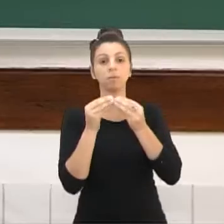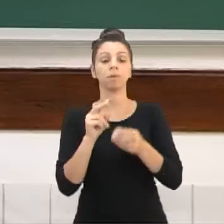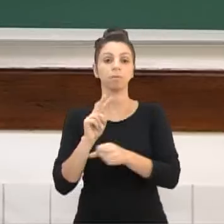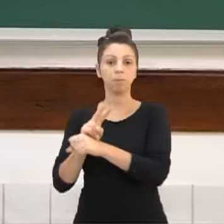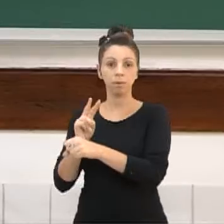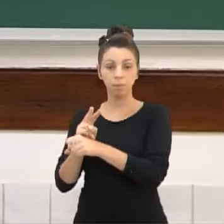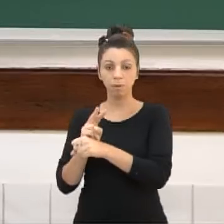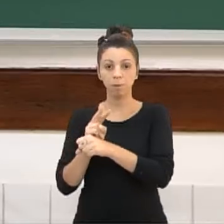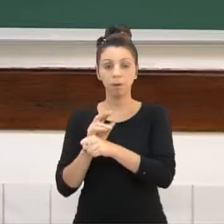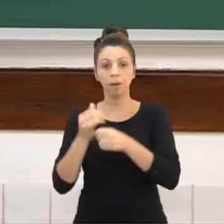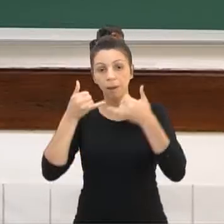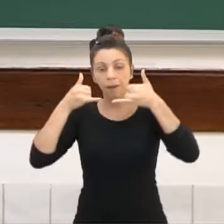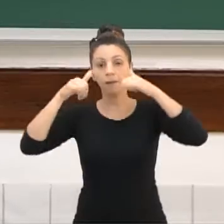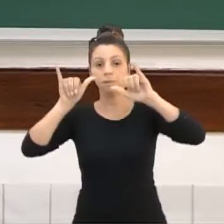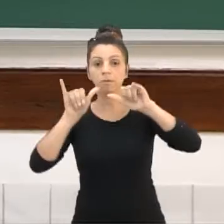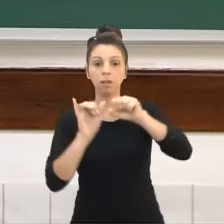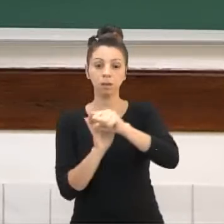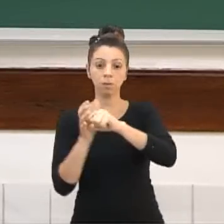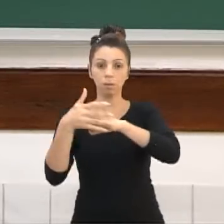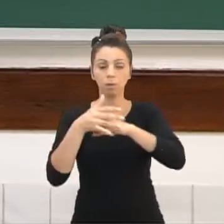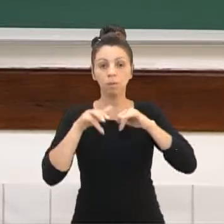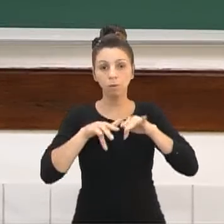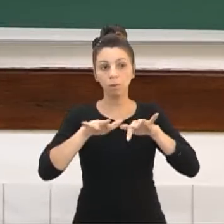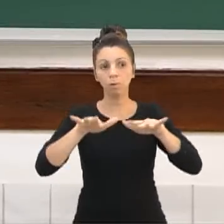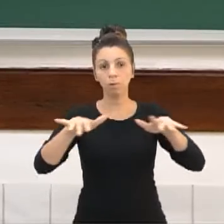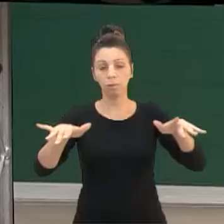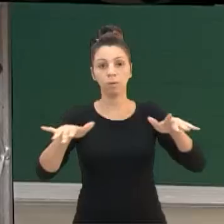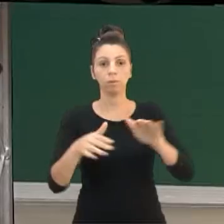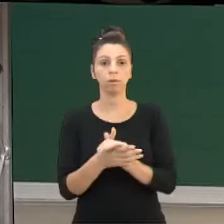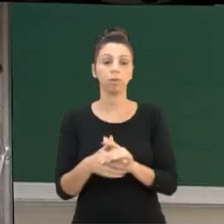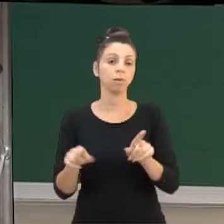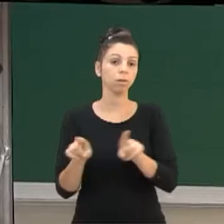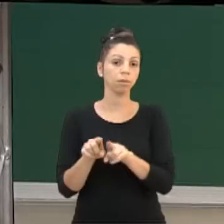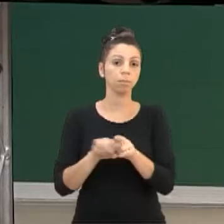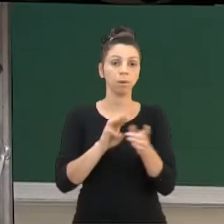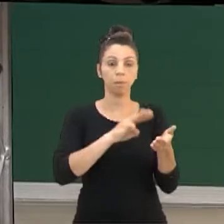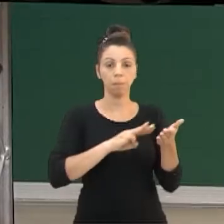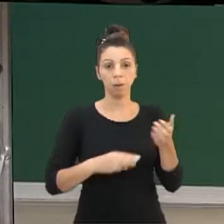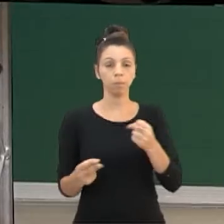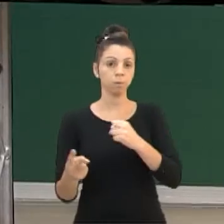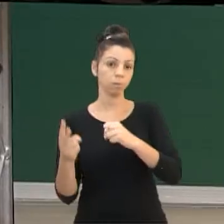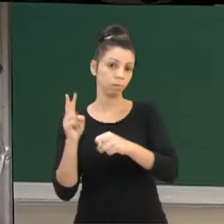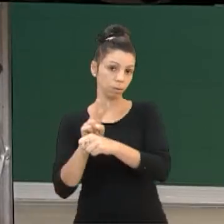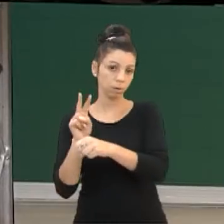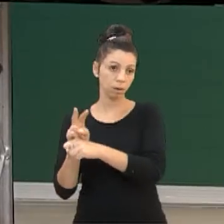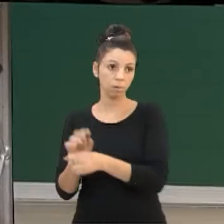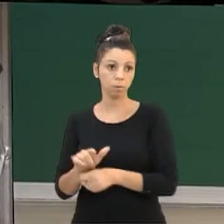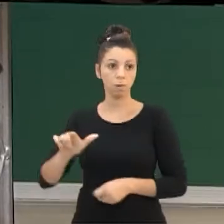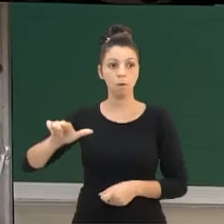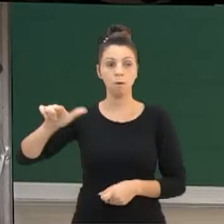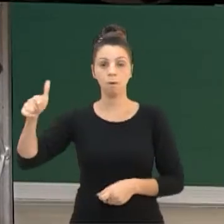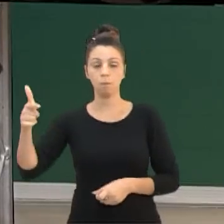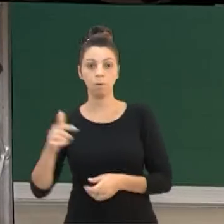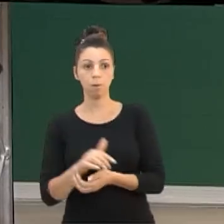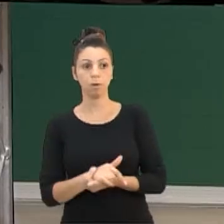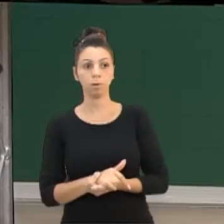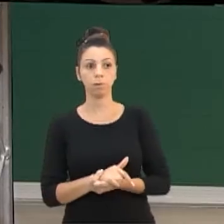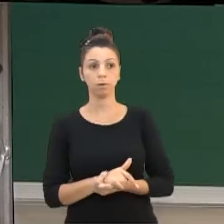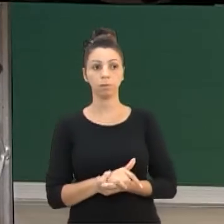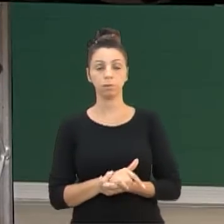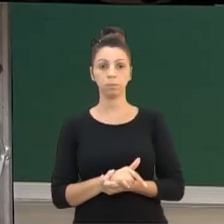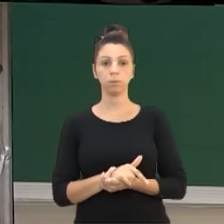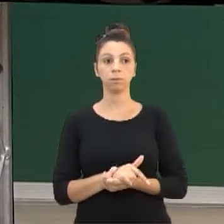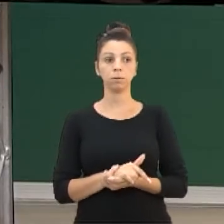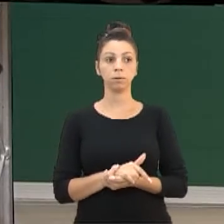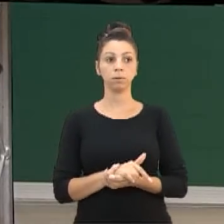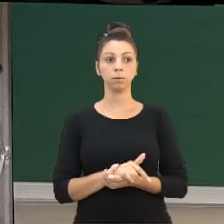vírus, certo? E a gente tem mais um método aí de prevenção, né? Um outro exemplo de estrangeirismo que eu